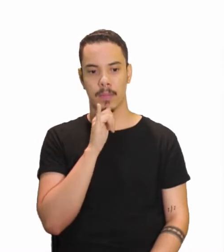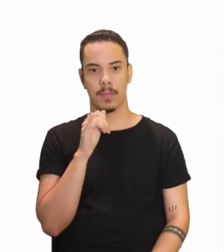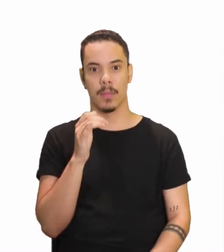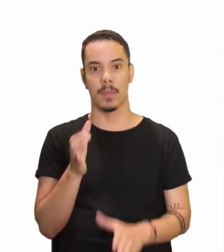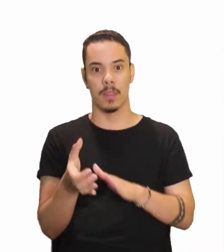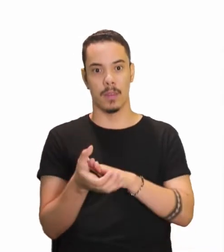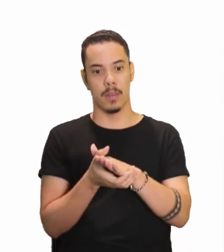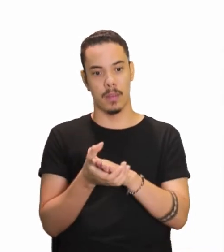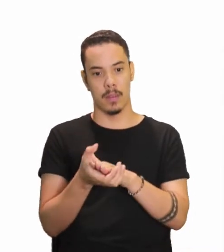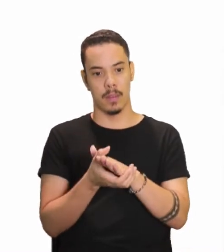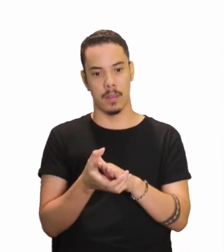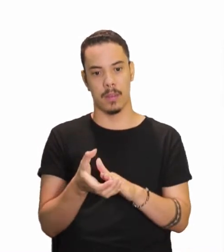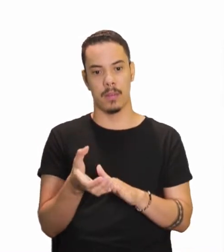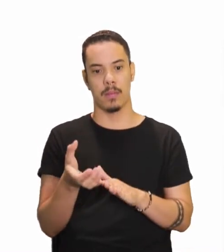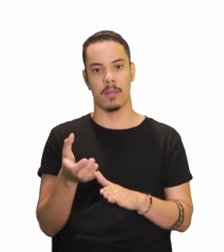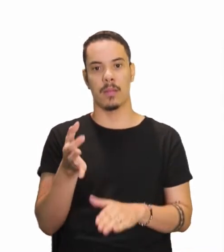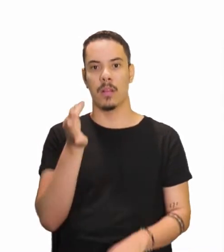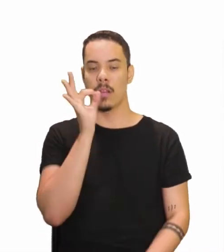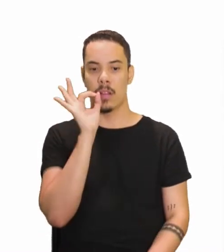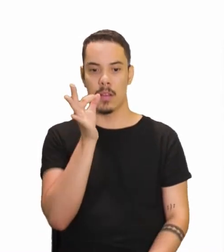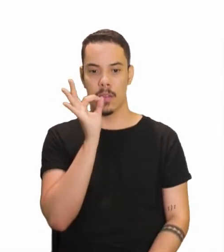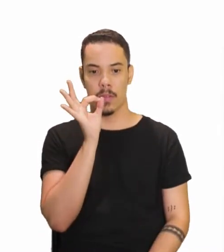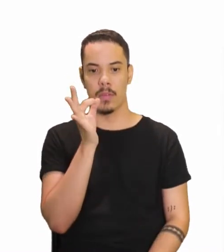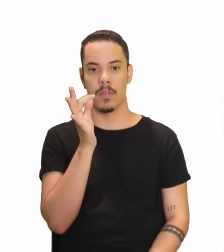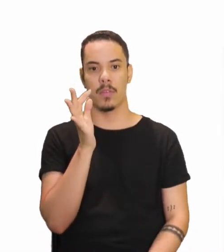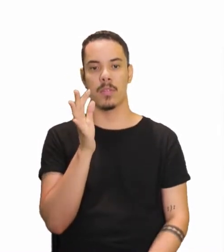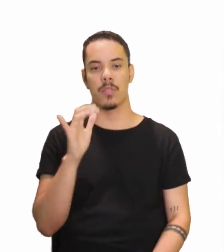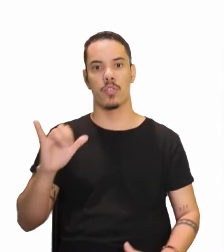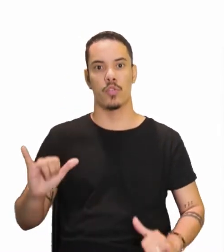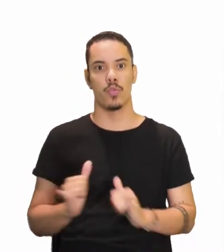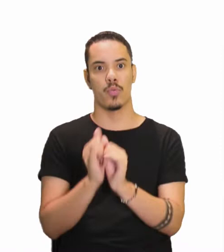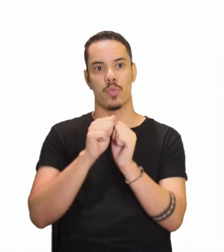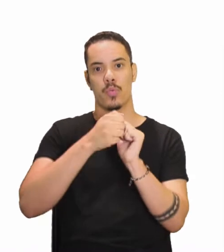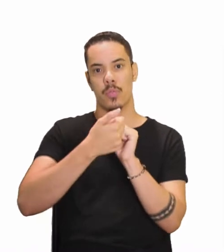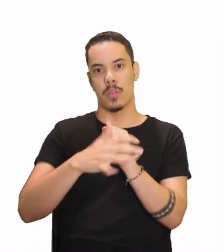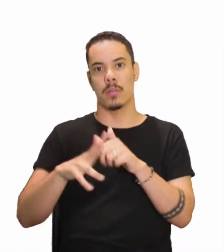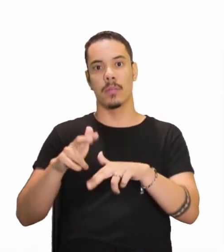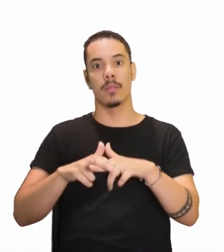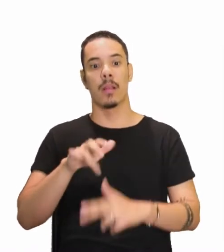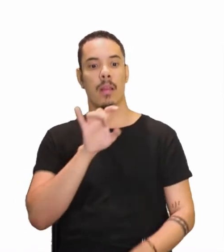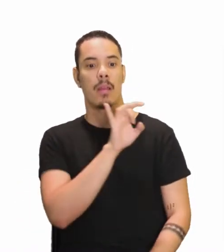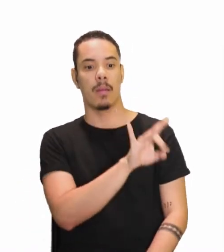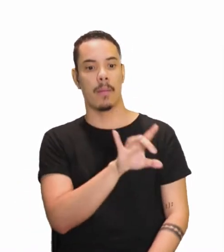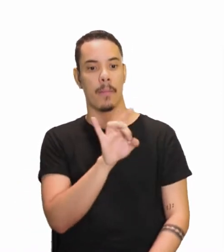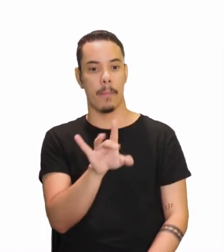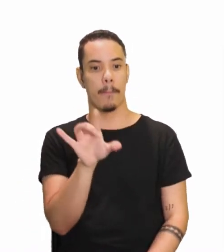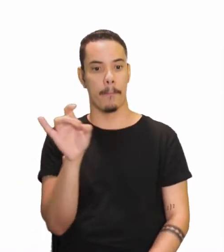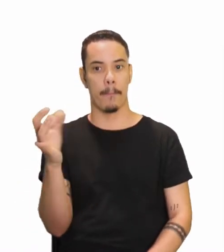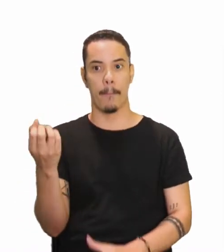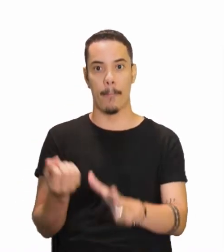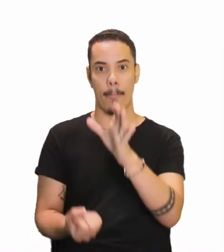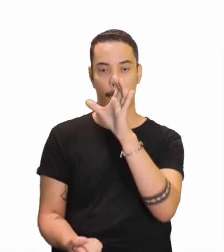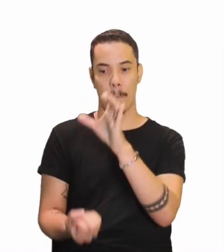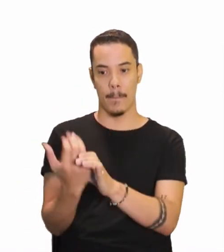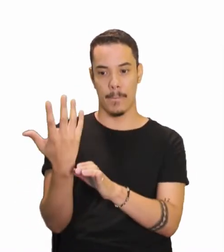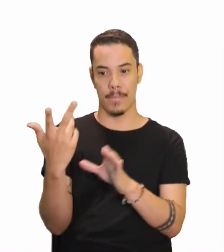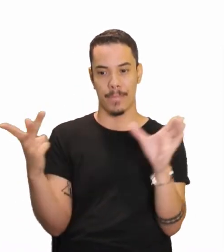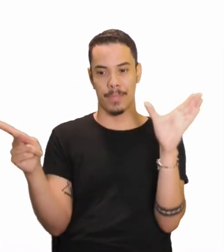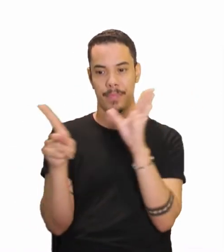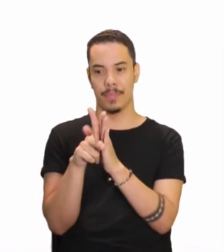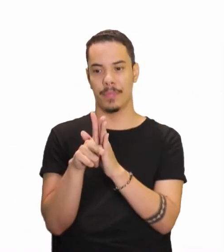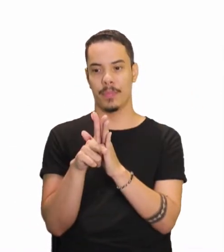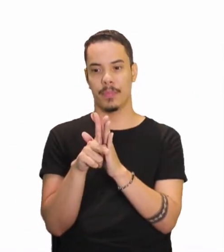sapato, Certo. café, usina. Então, cada sílaba é formada, né, com